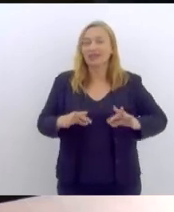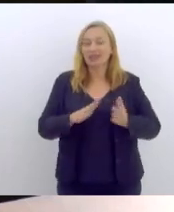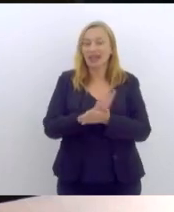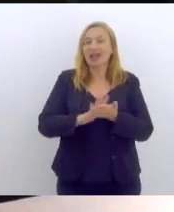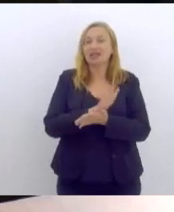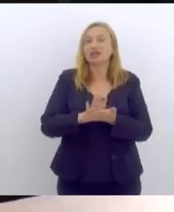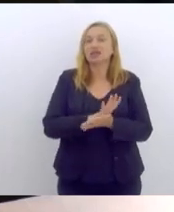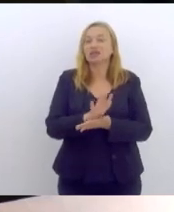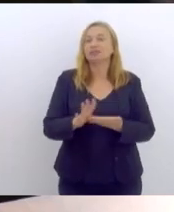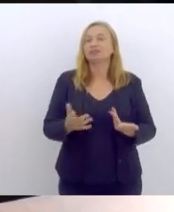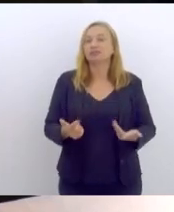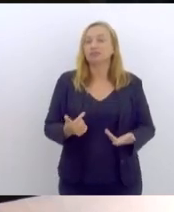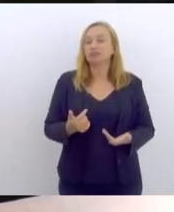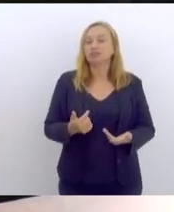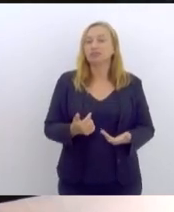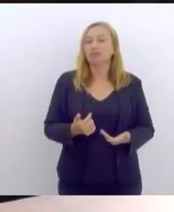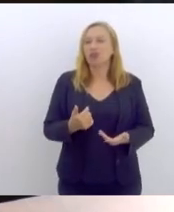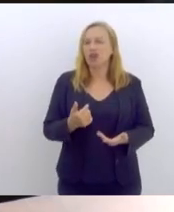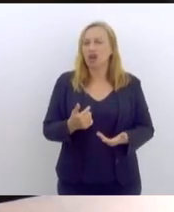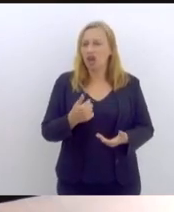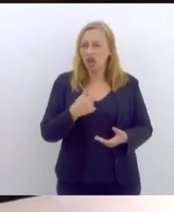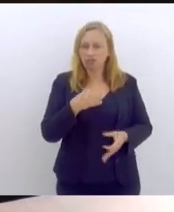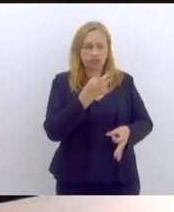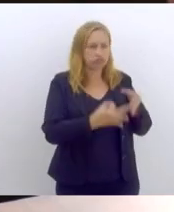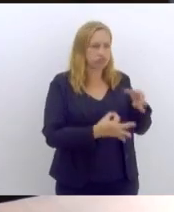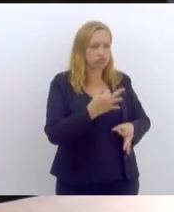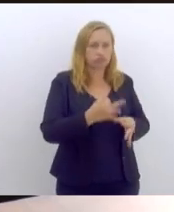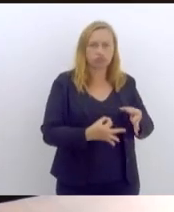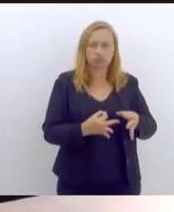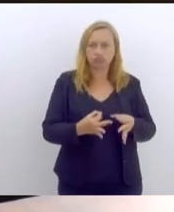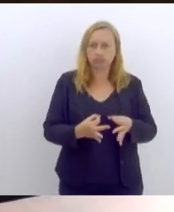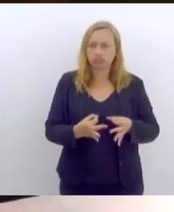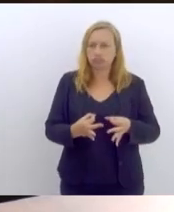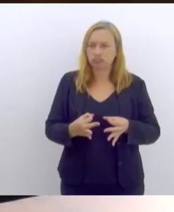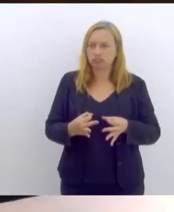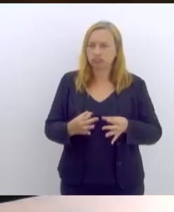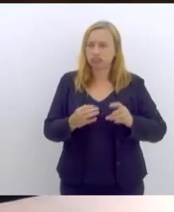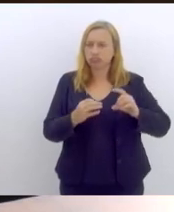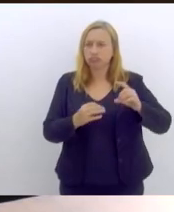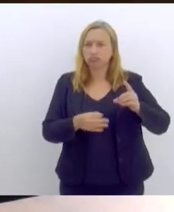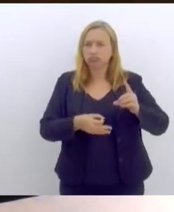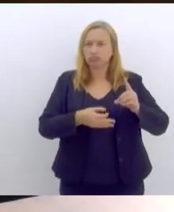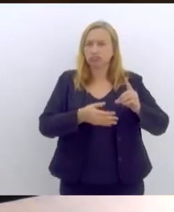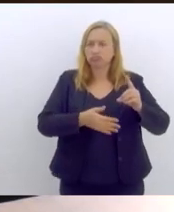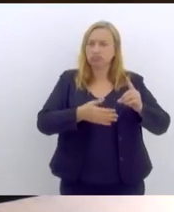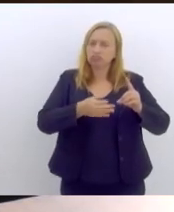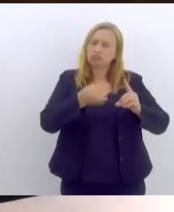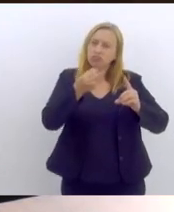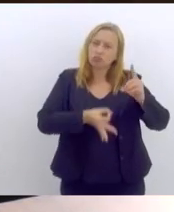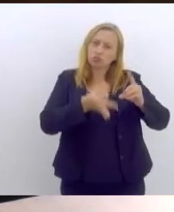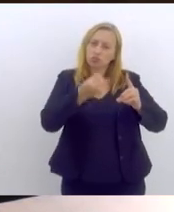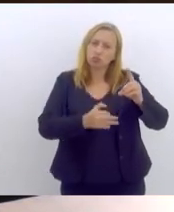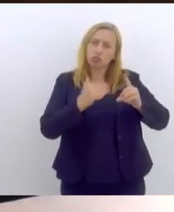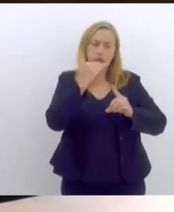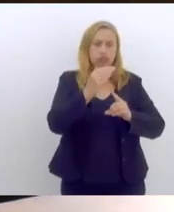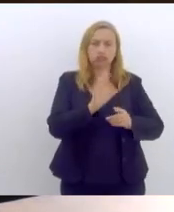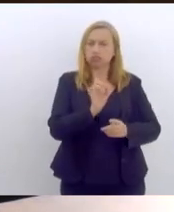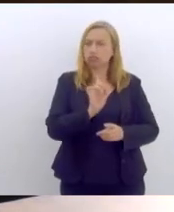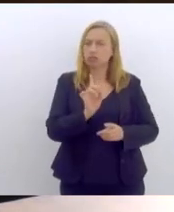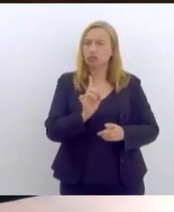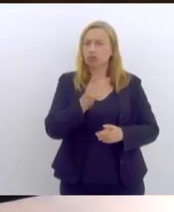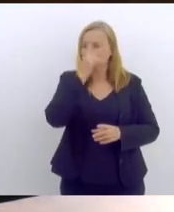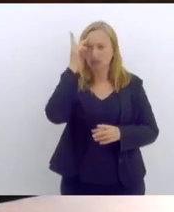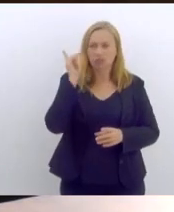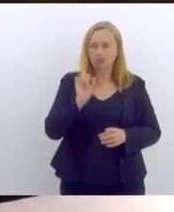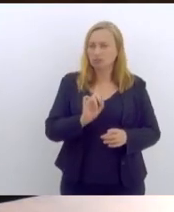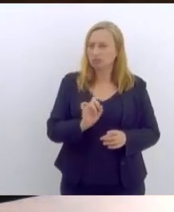Nós não somos juízes nem desembargadores. Só um instantinho. Nós não estamos julgando ninguém. Simplesmente estamos votando